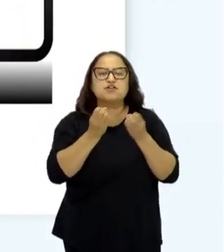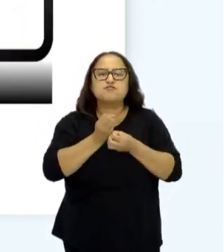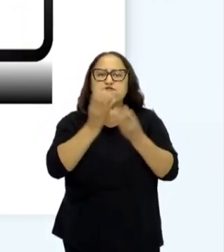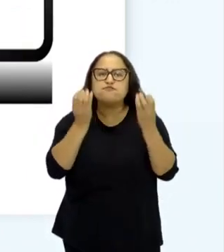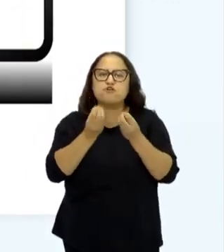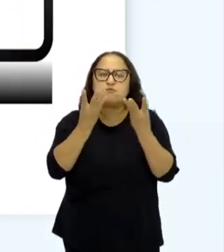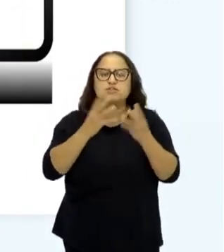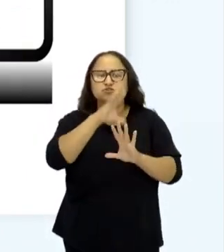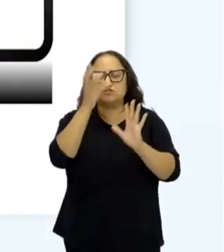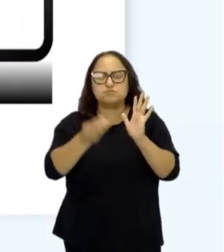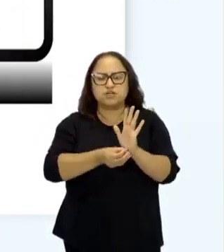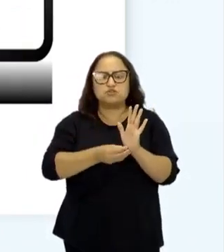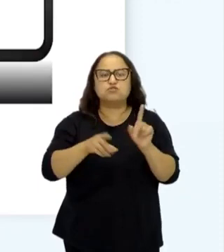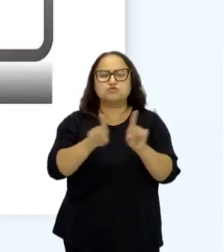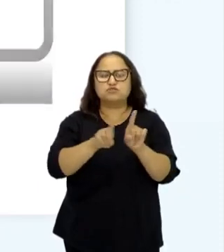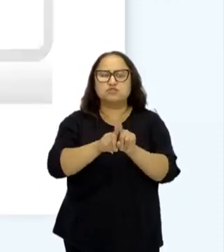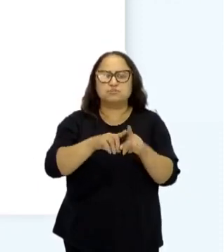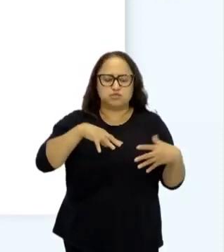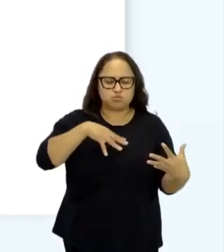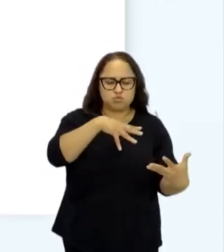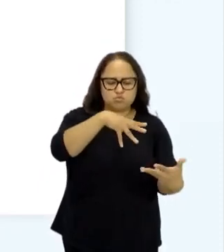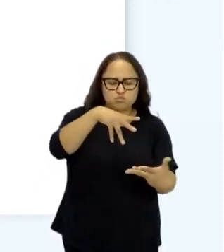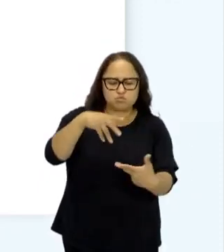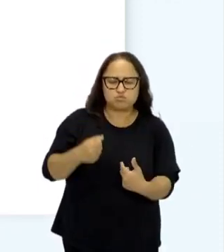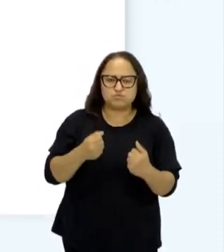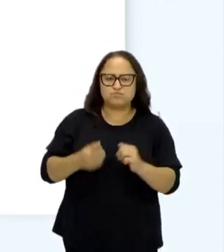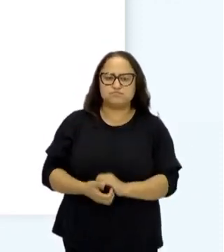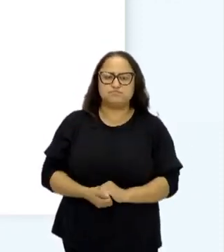empoderando agricultores familiares ao redor do mundo.